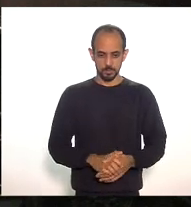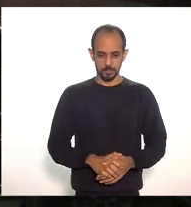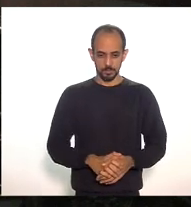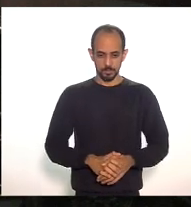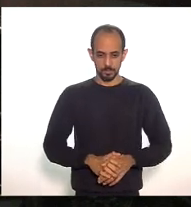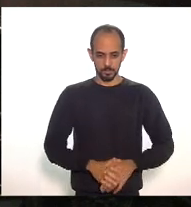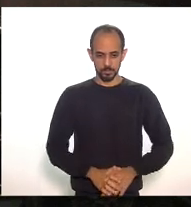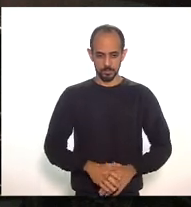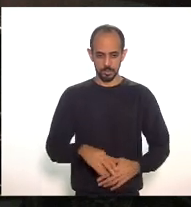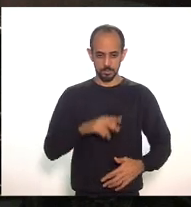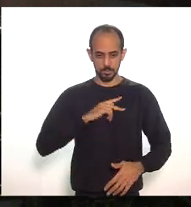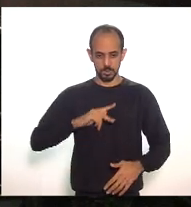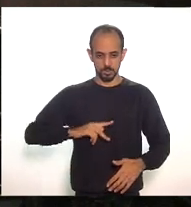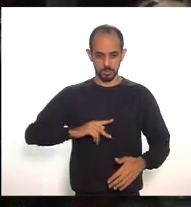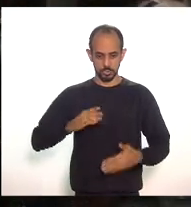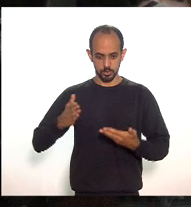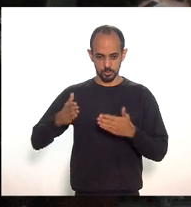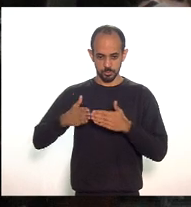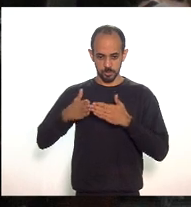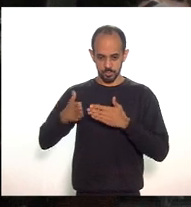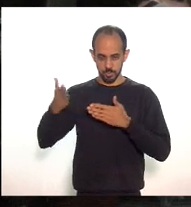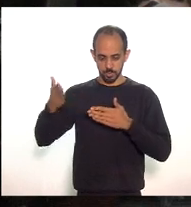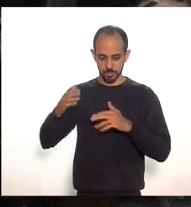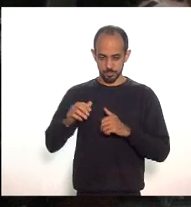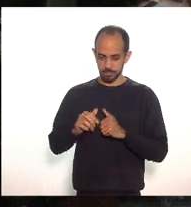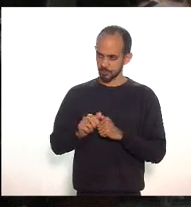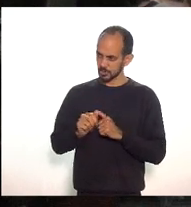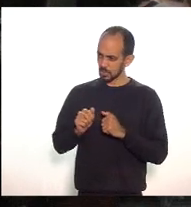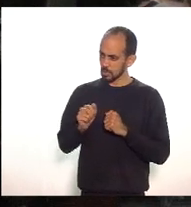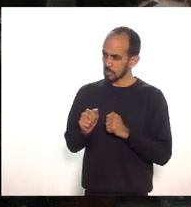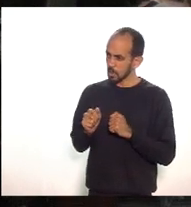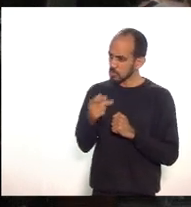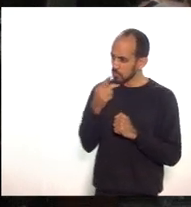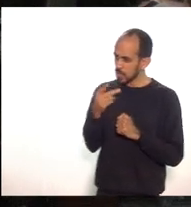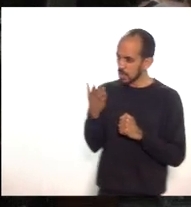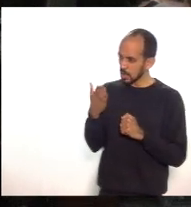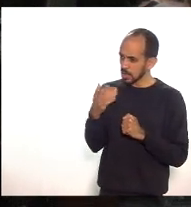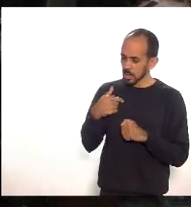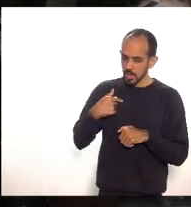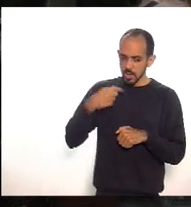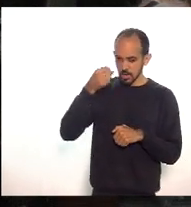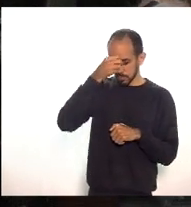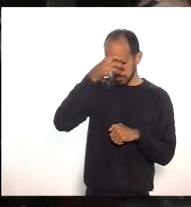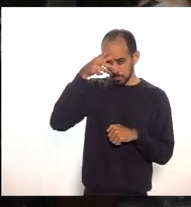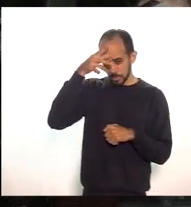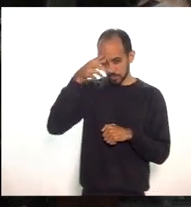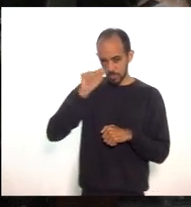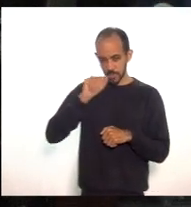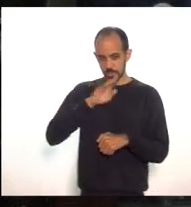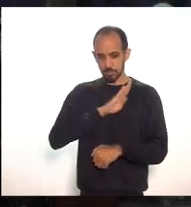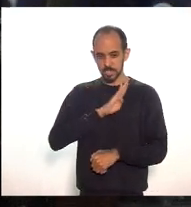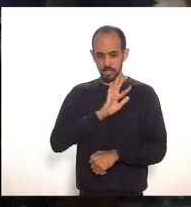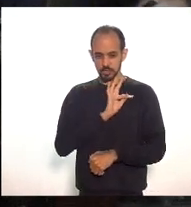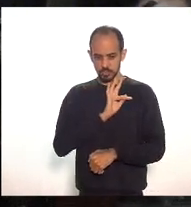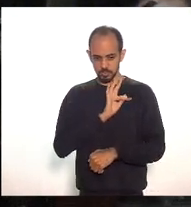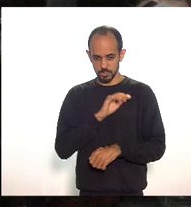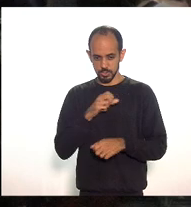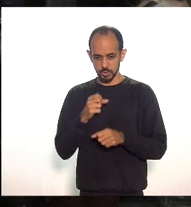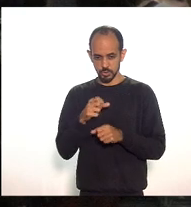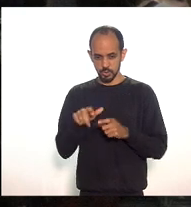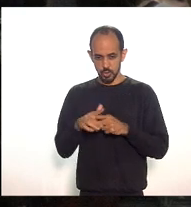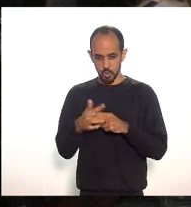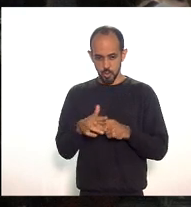claro o presidente conselho sabe que e eu fui prefeito na Baixada Fluminense construir alguma estação de tratamento